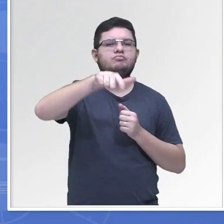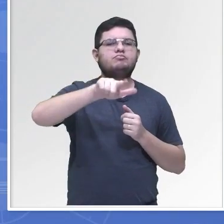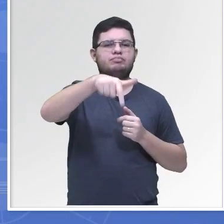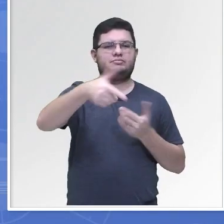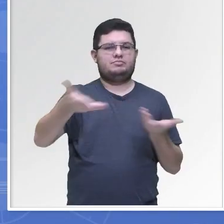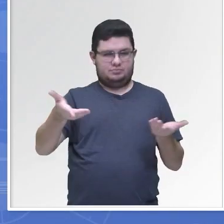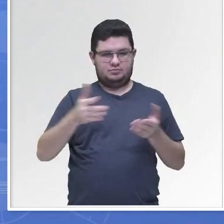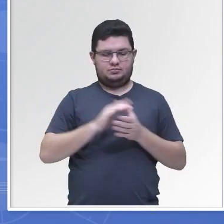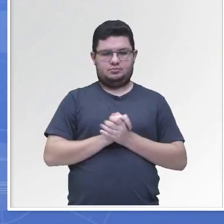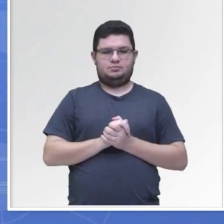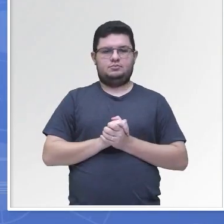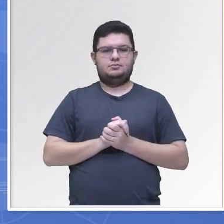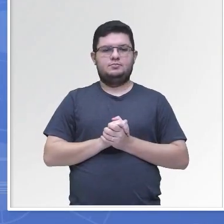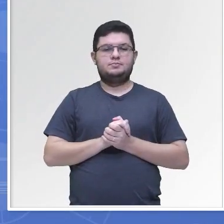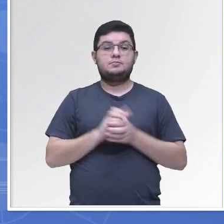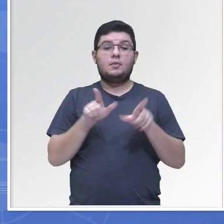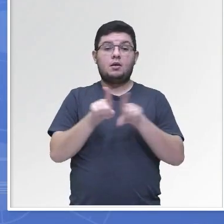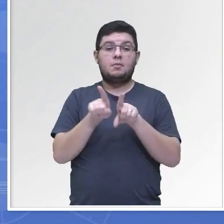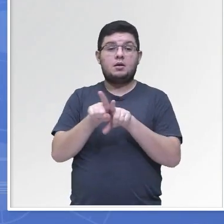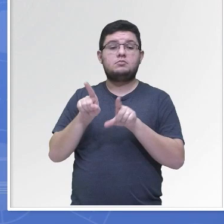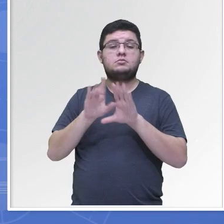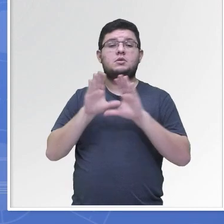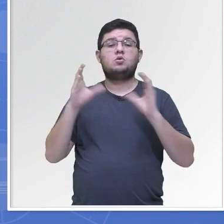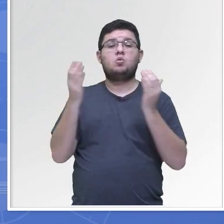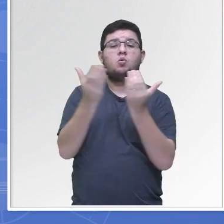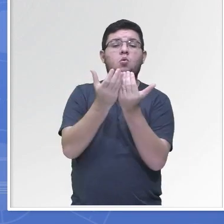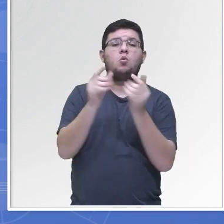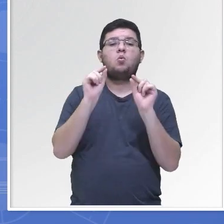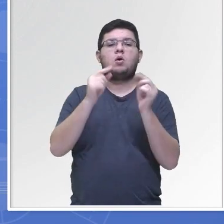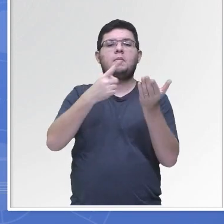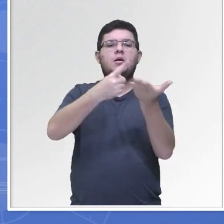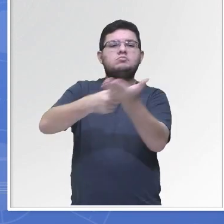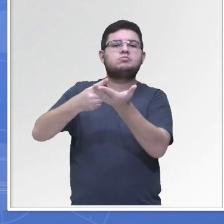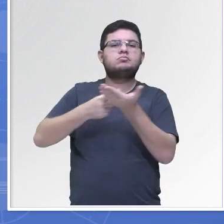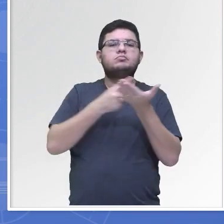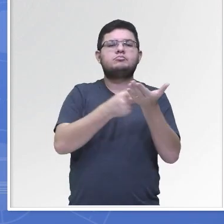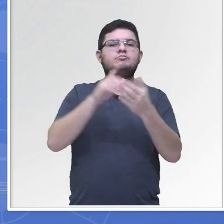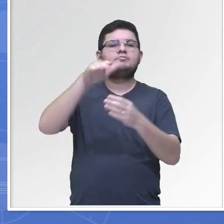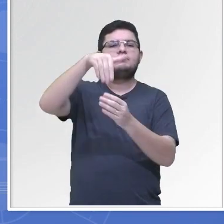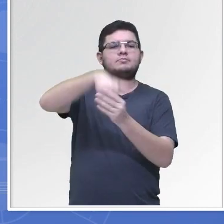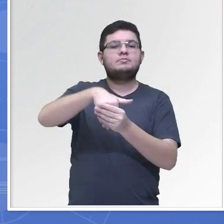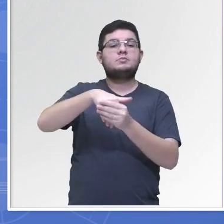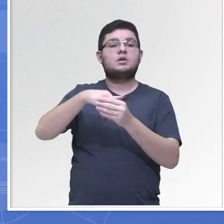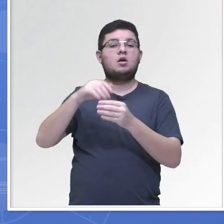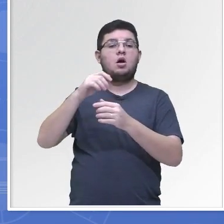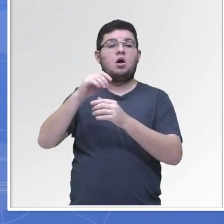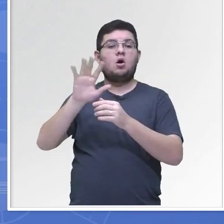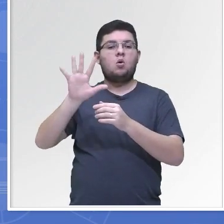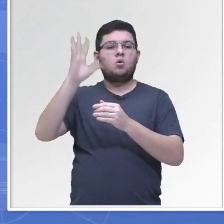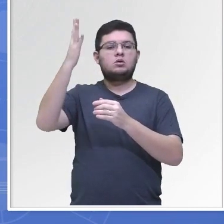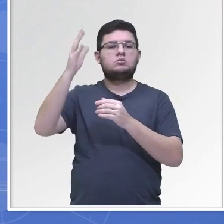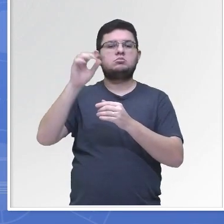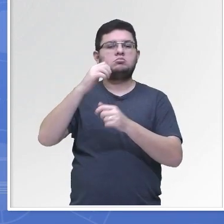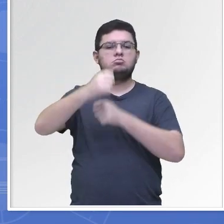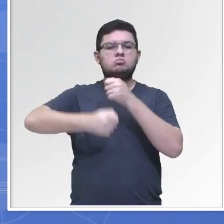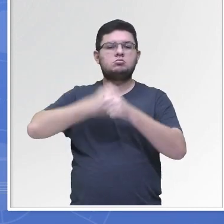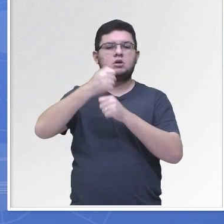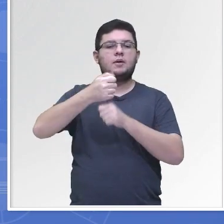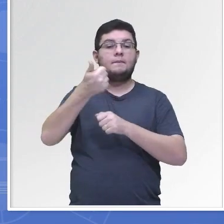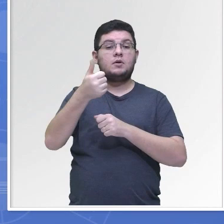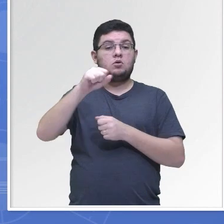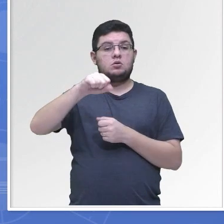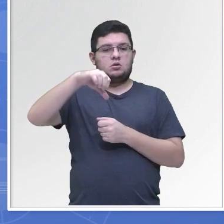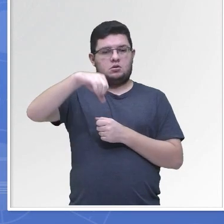as eleições para compor a Assembleia Constituinte ocorreram em 1890, sob a pressão dos